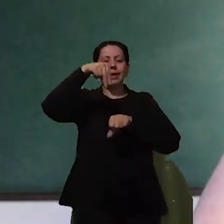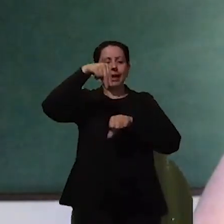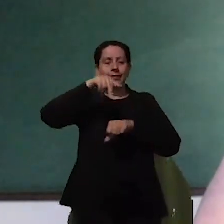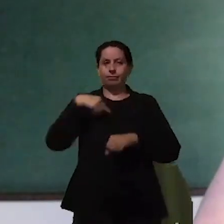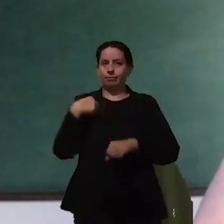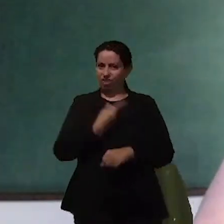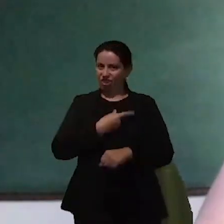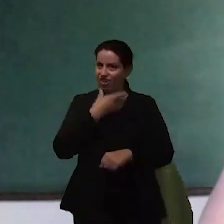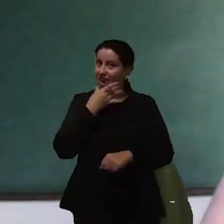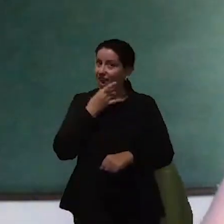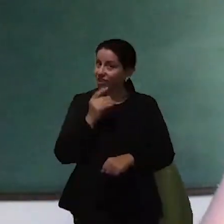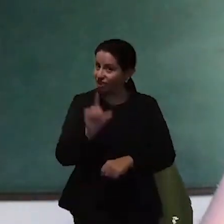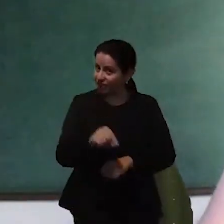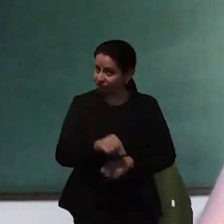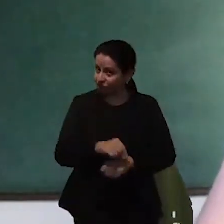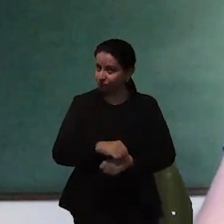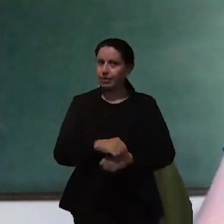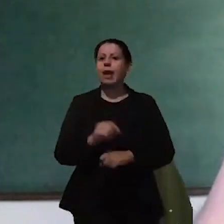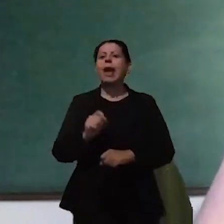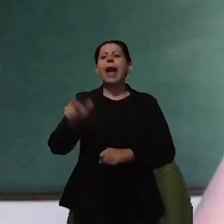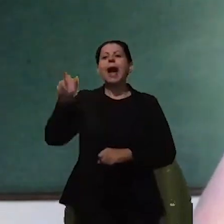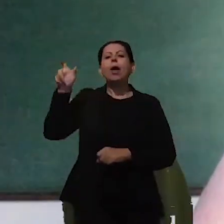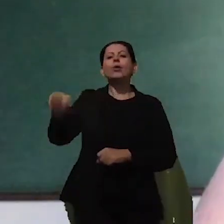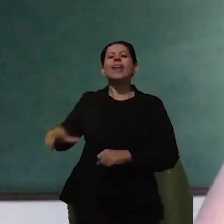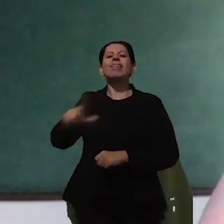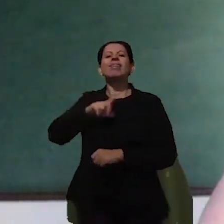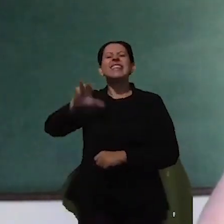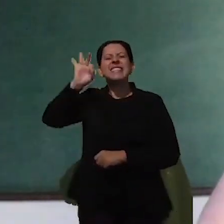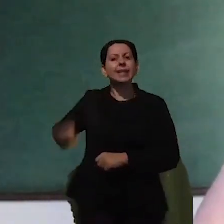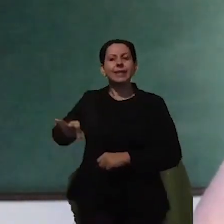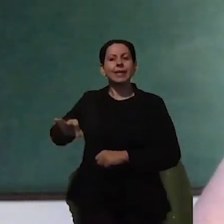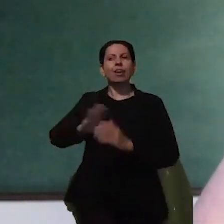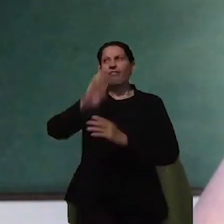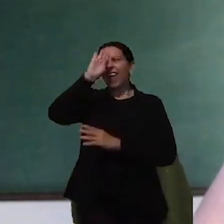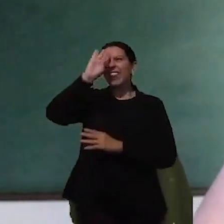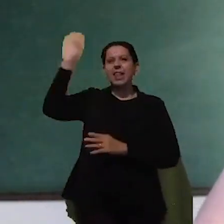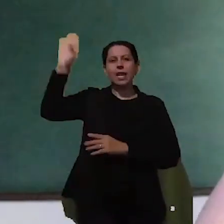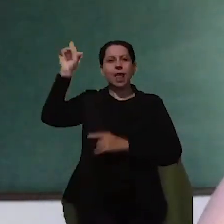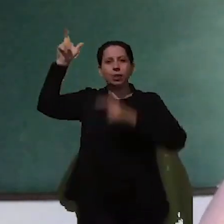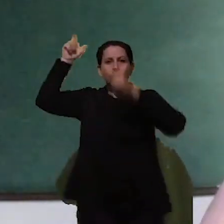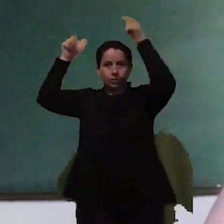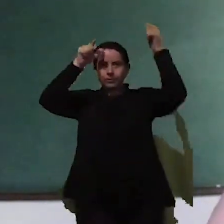tem certeza que vai direto assim, ó? Tem escala? Chico Xavier foi.